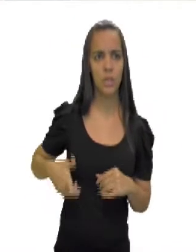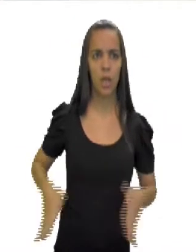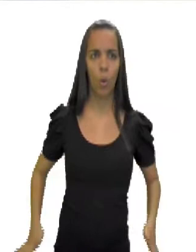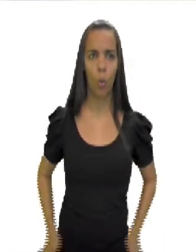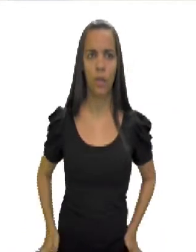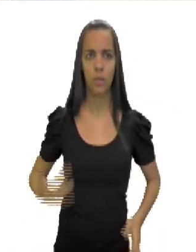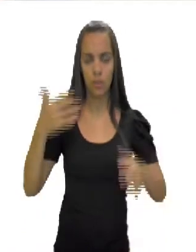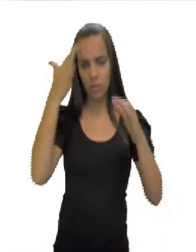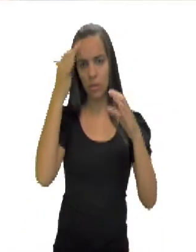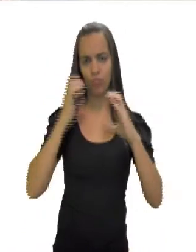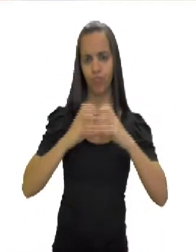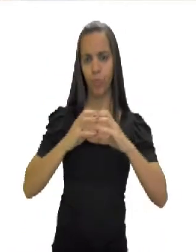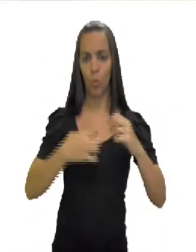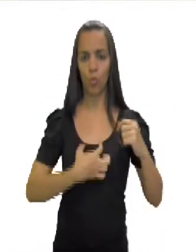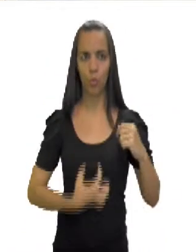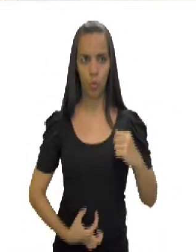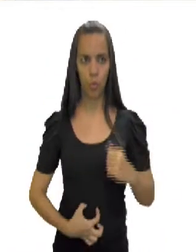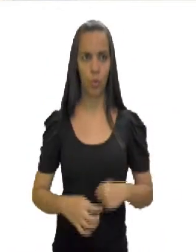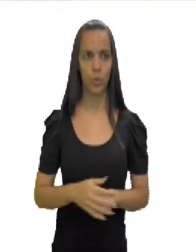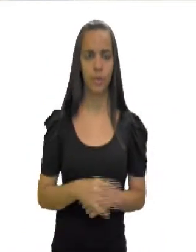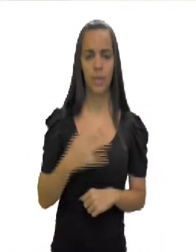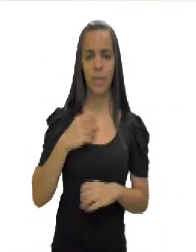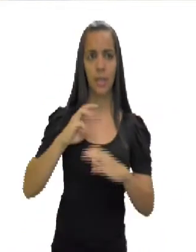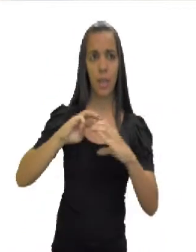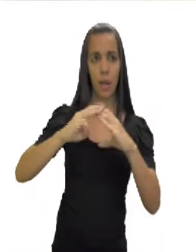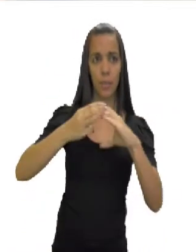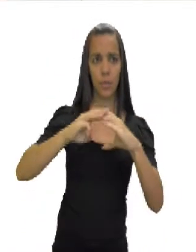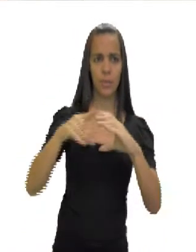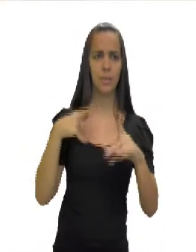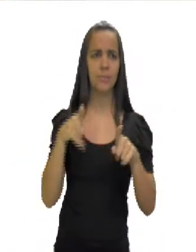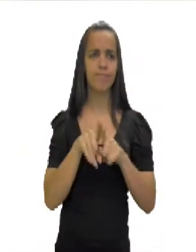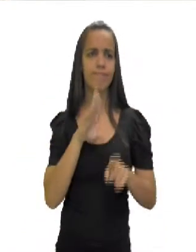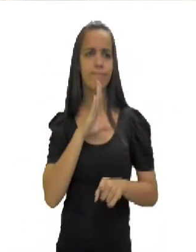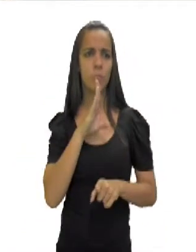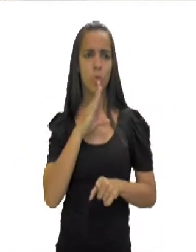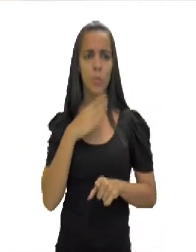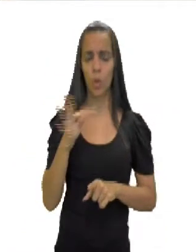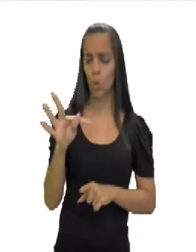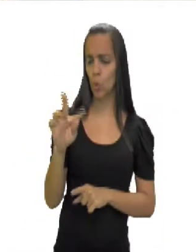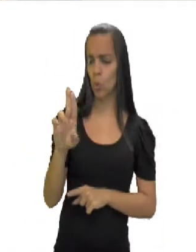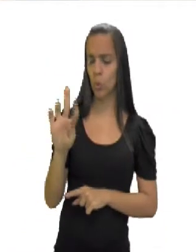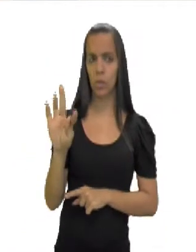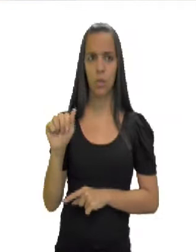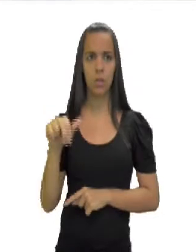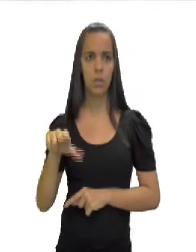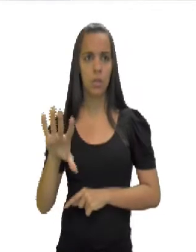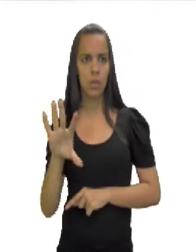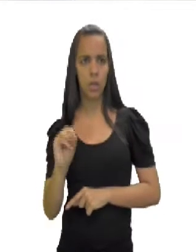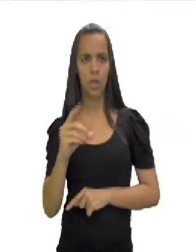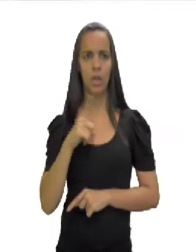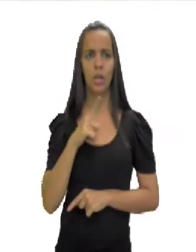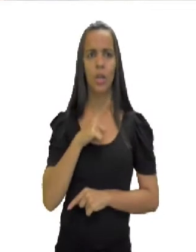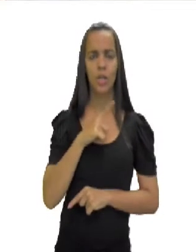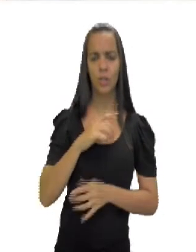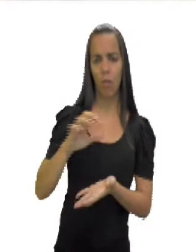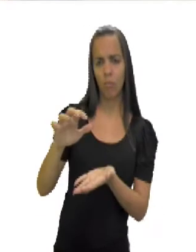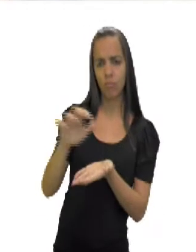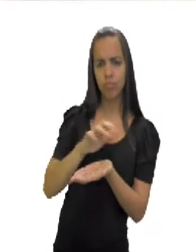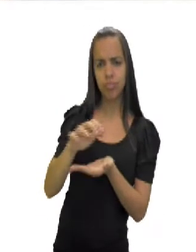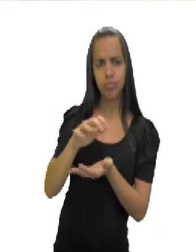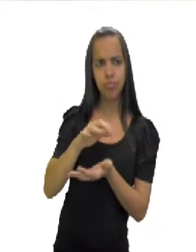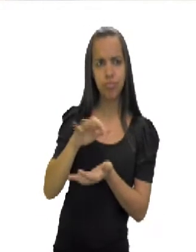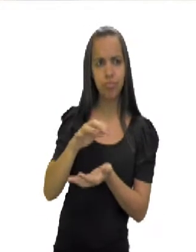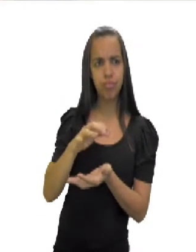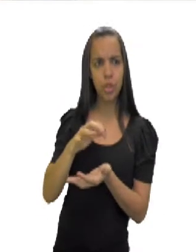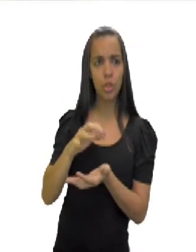medula óssea também é conhecida como tutano. É um tecido líquido, gelatinoso, que preenche a